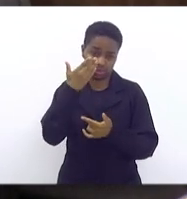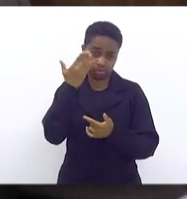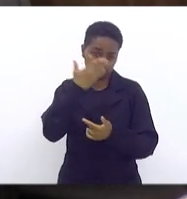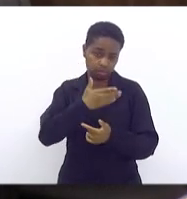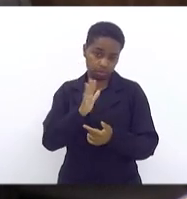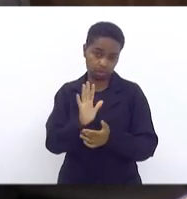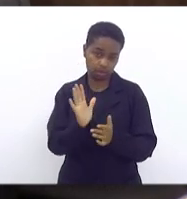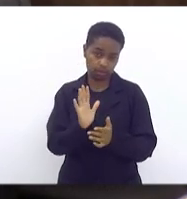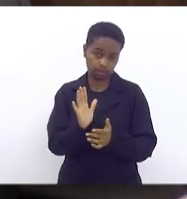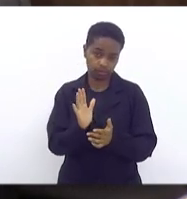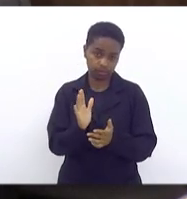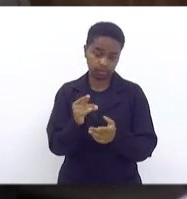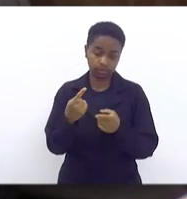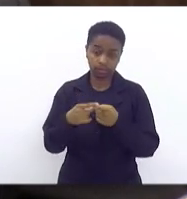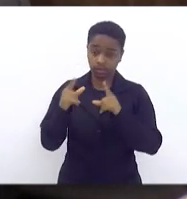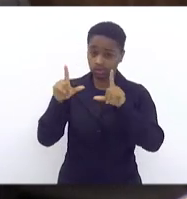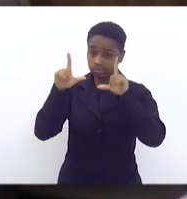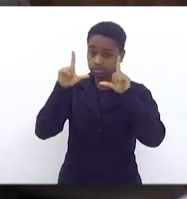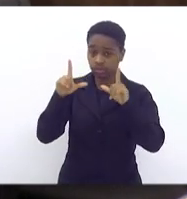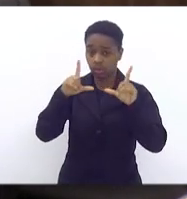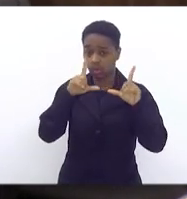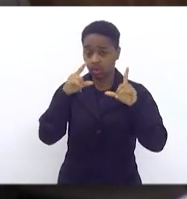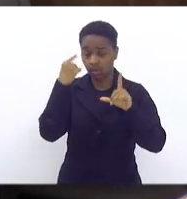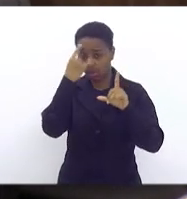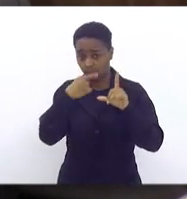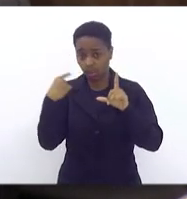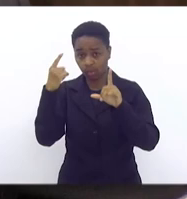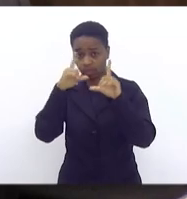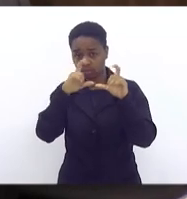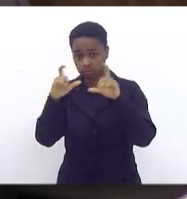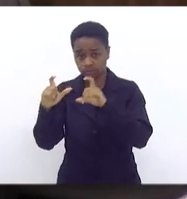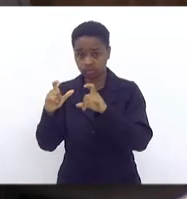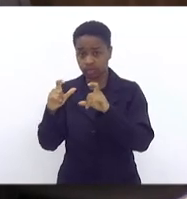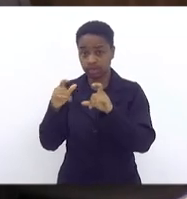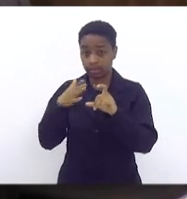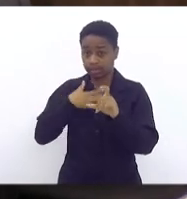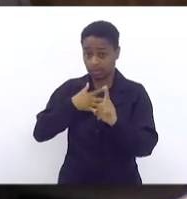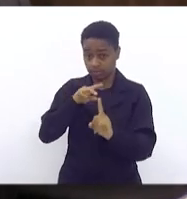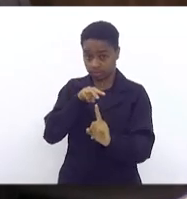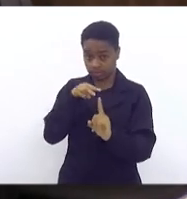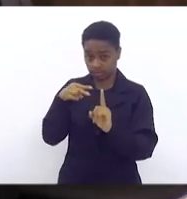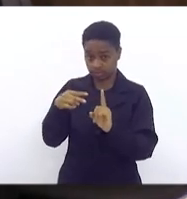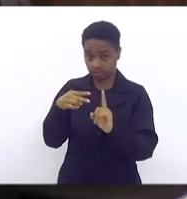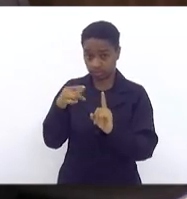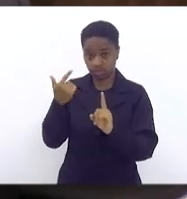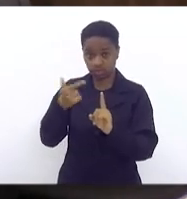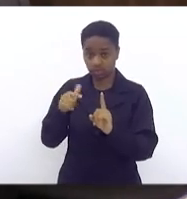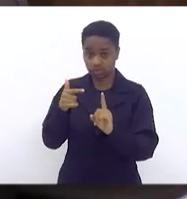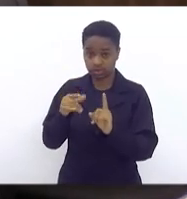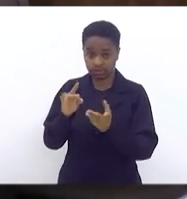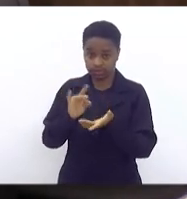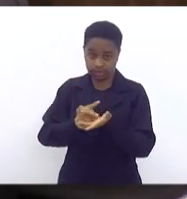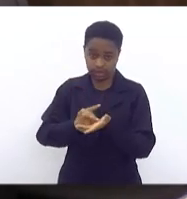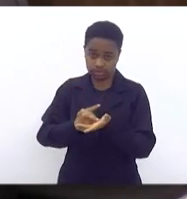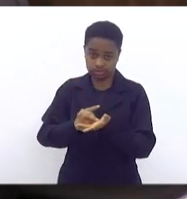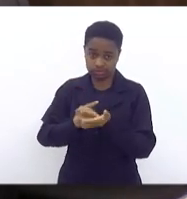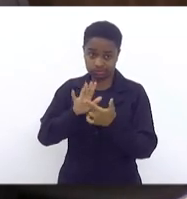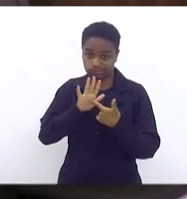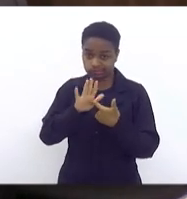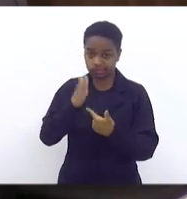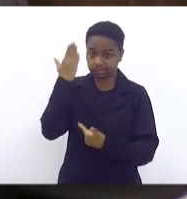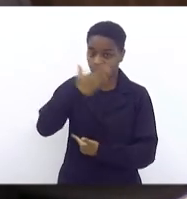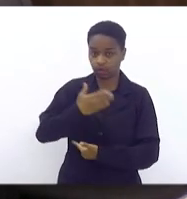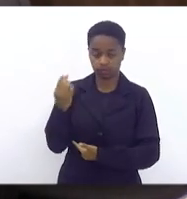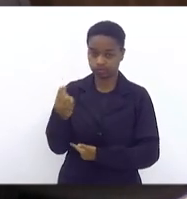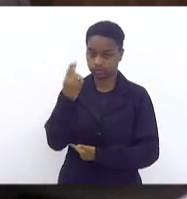ele o reconhecimento fotográfico nunca vai ter este na minha visão um status de prova ele é ele